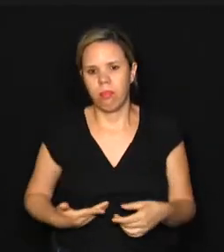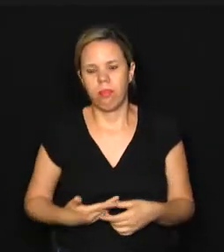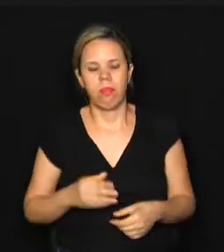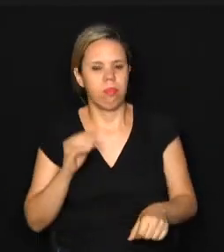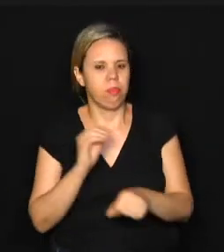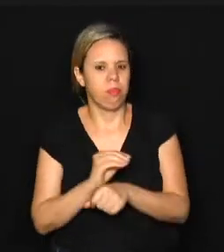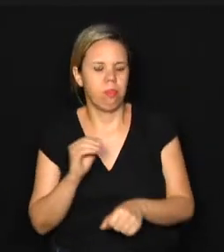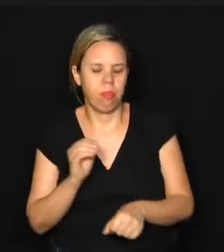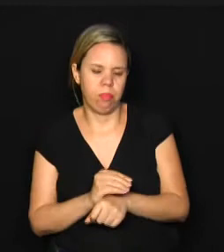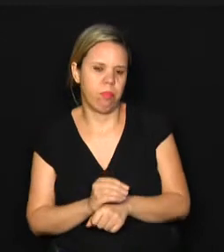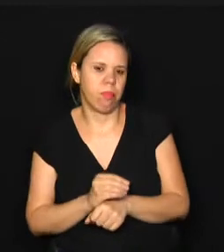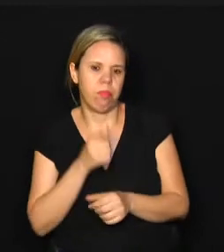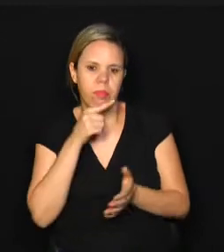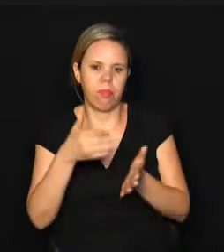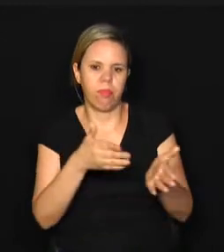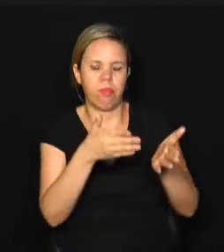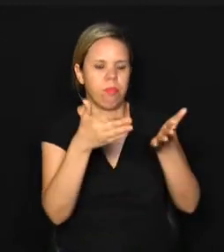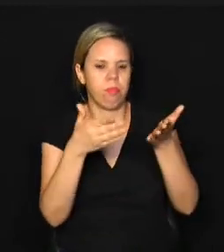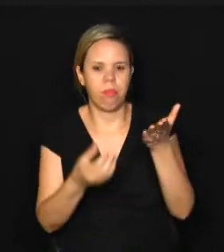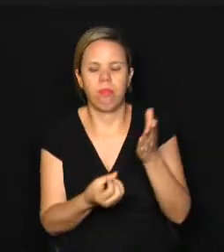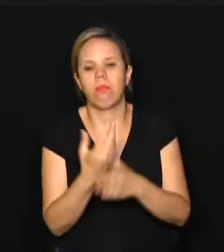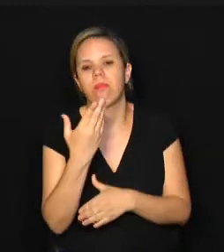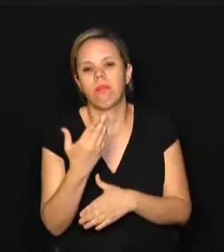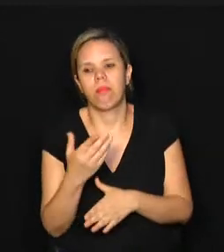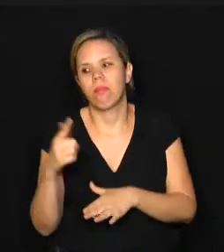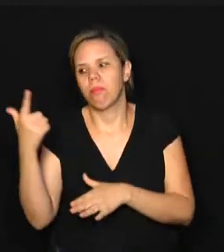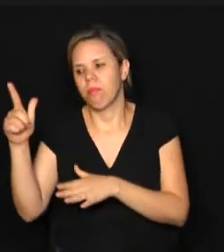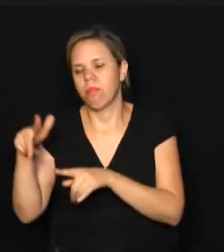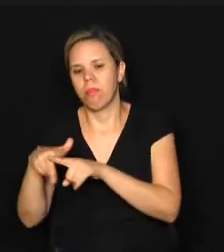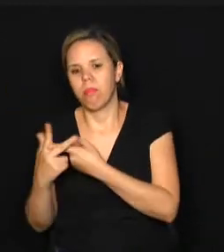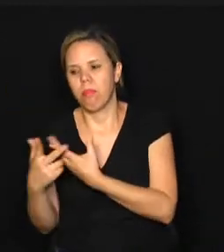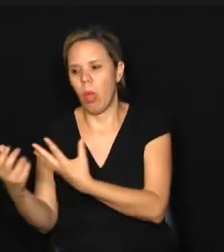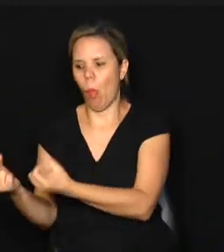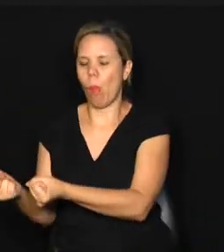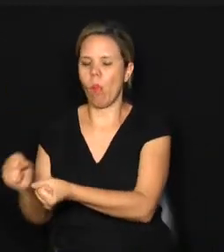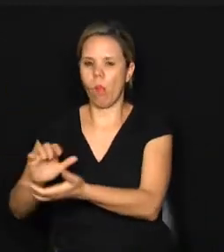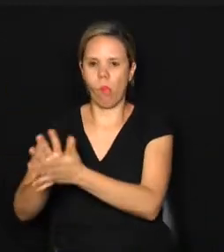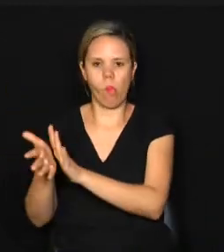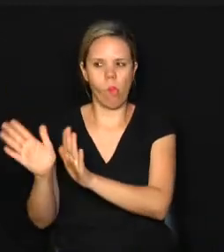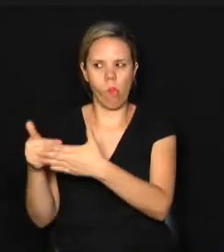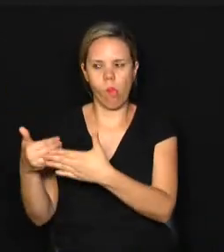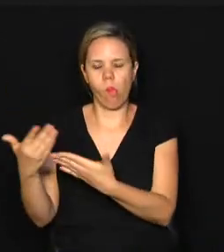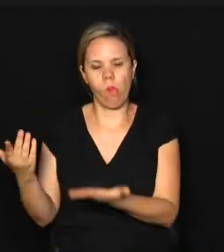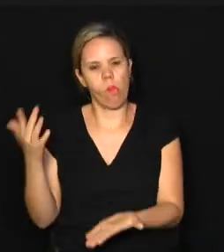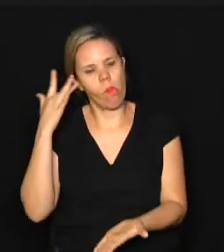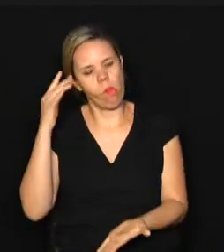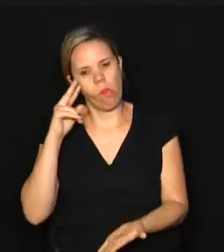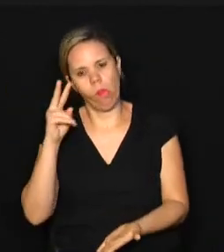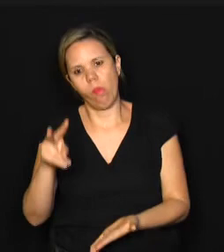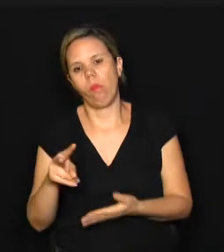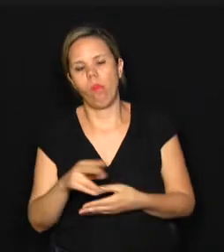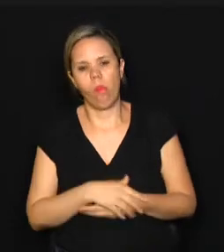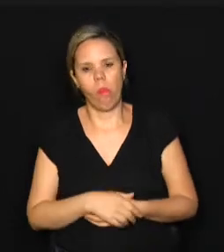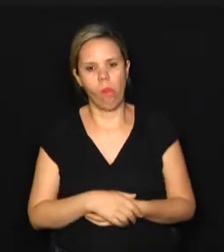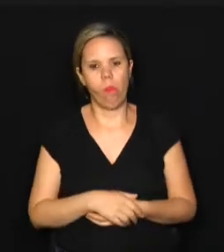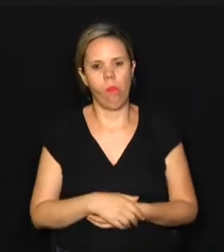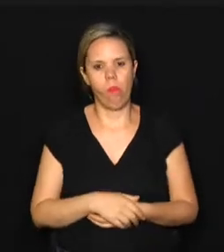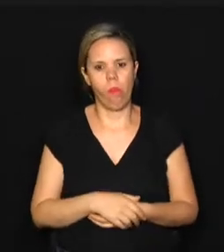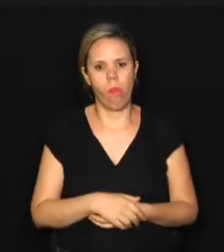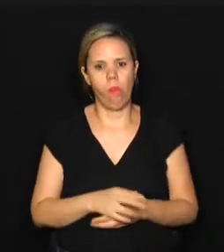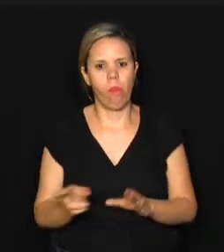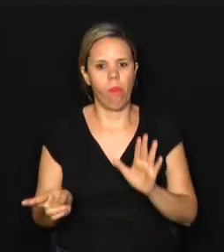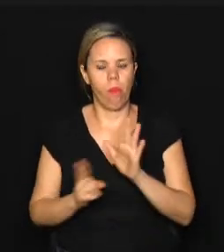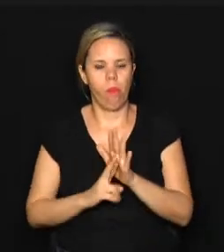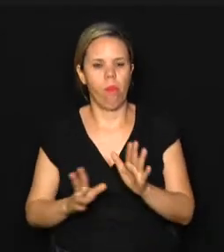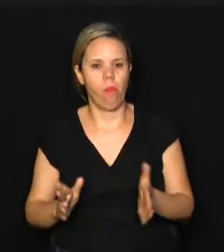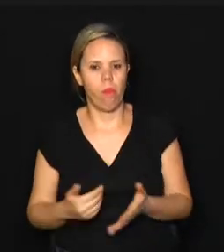essas nascentes e recuperar as que foram secadas ou destruídas, né? Mais ou menos o que a gente viu, a gente tem como referência